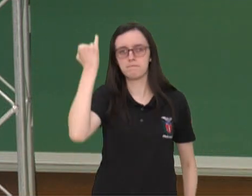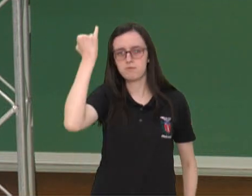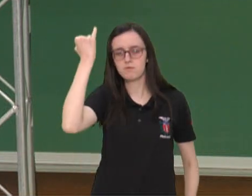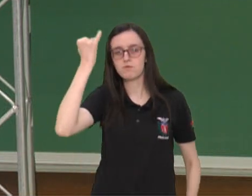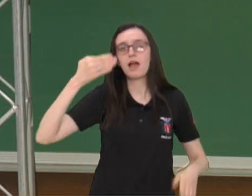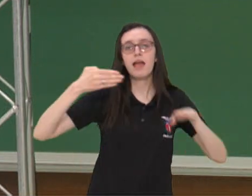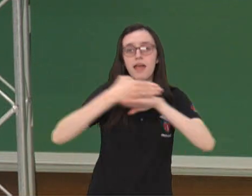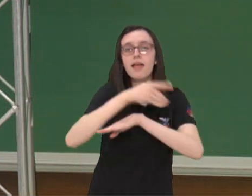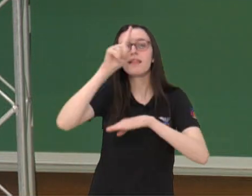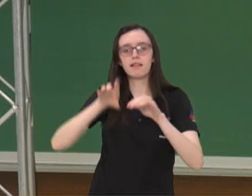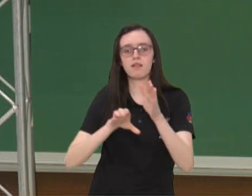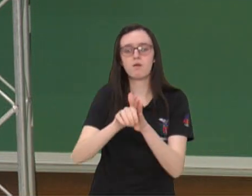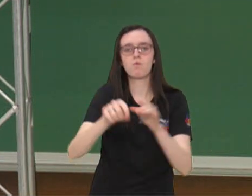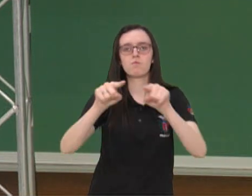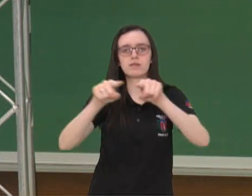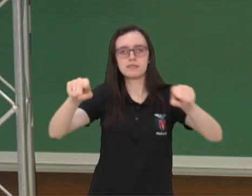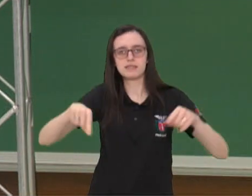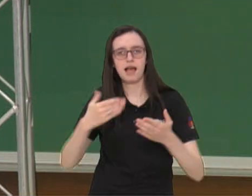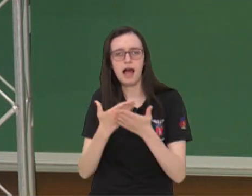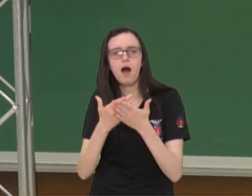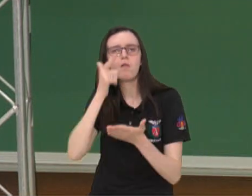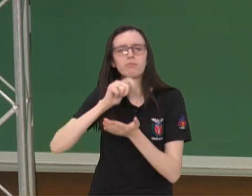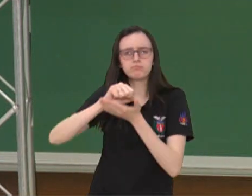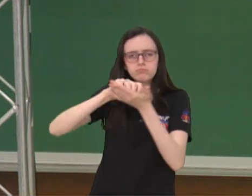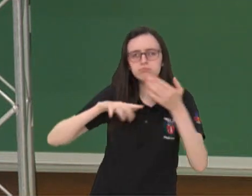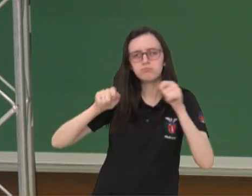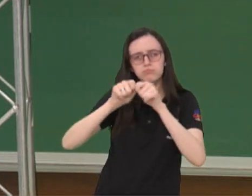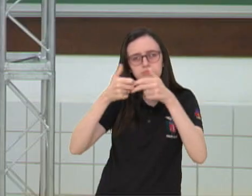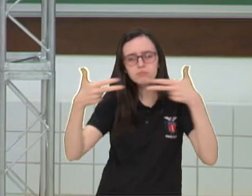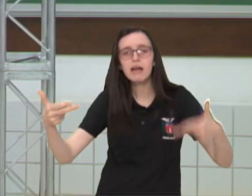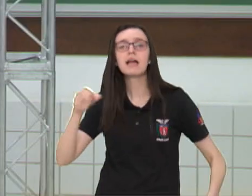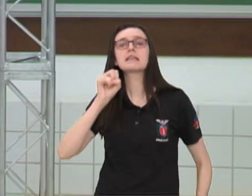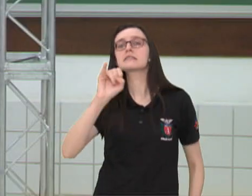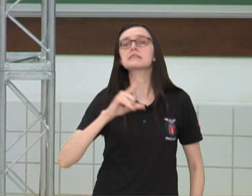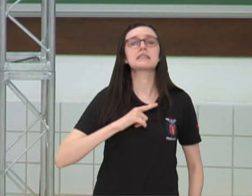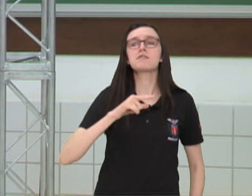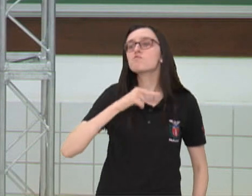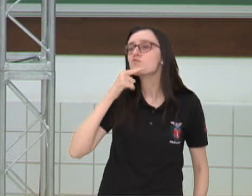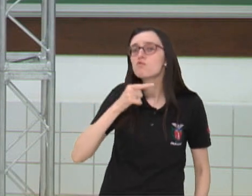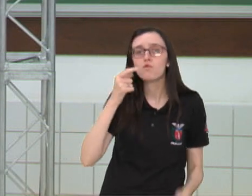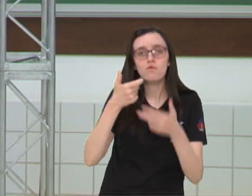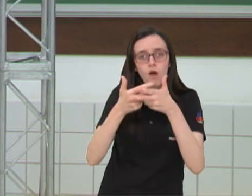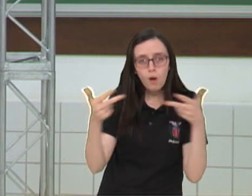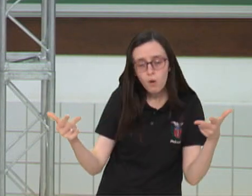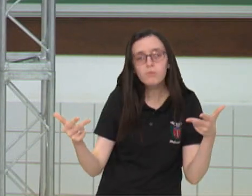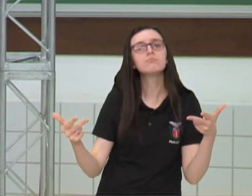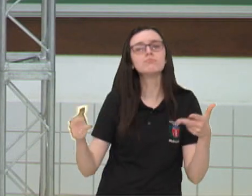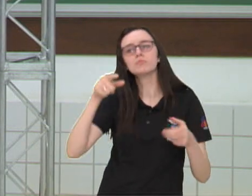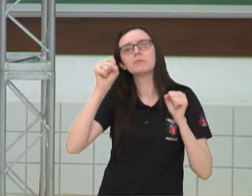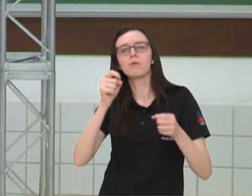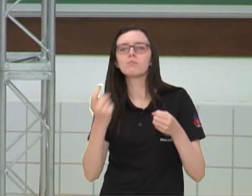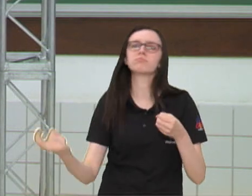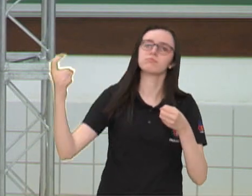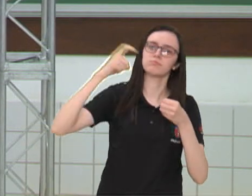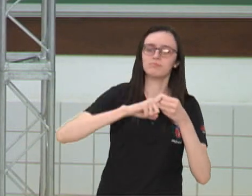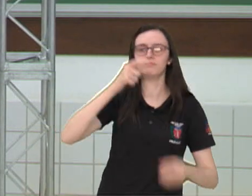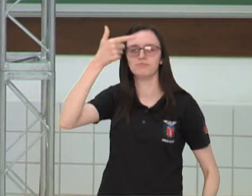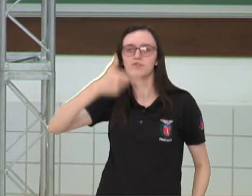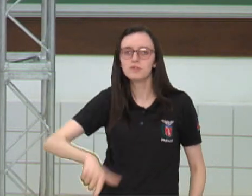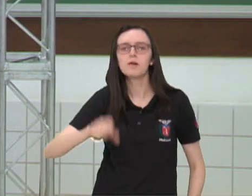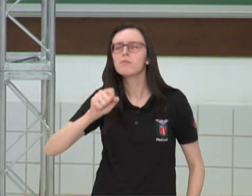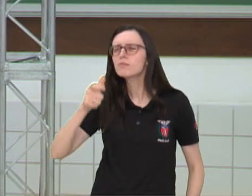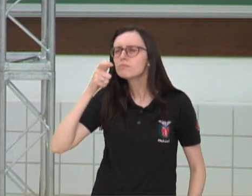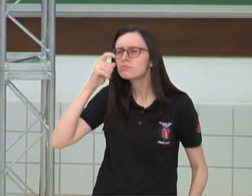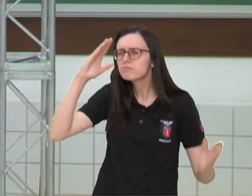entra no Classroom, faz todas as atividades, se ficou com dúvida, você pega e retoma, olha o